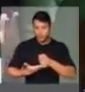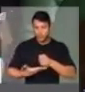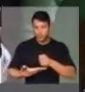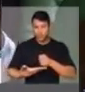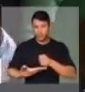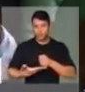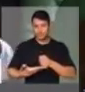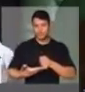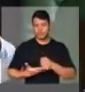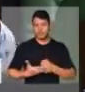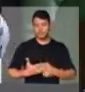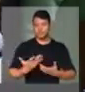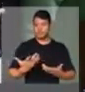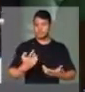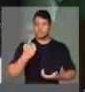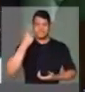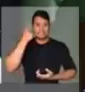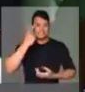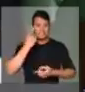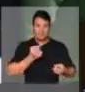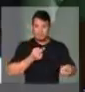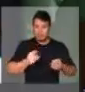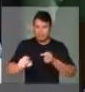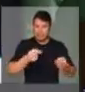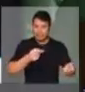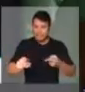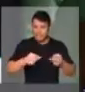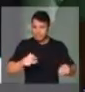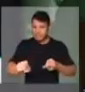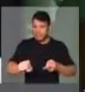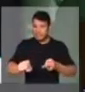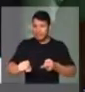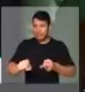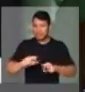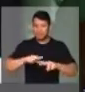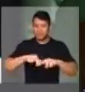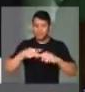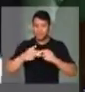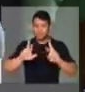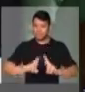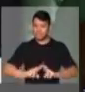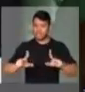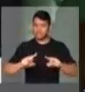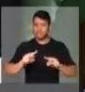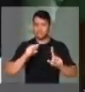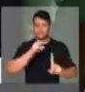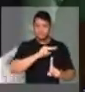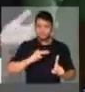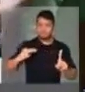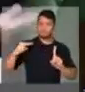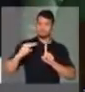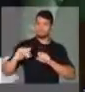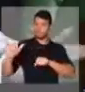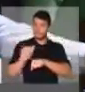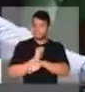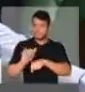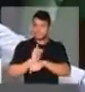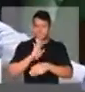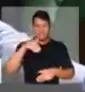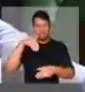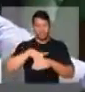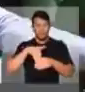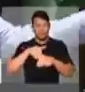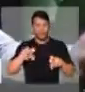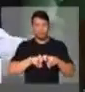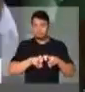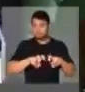primário, de tentar uma retaliação por conta de uma diferença de visão tática de uma eleição na mesa